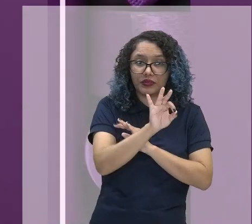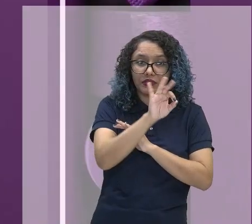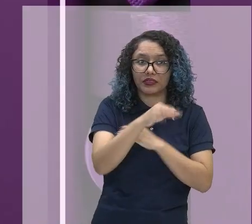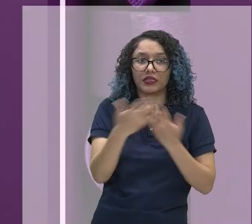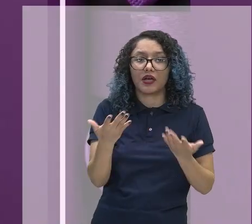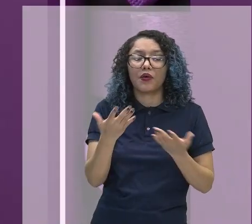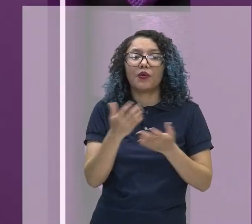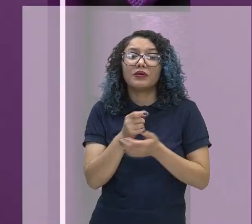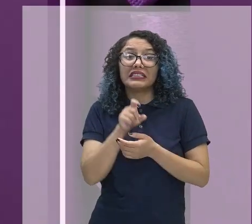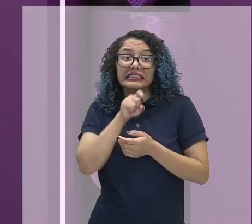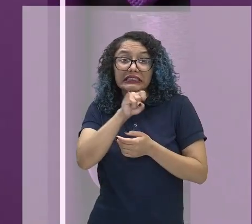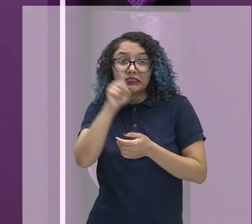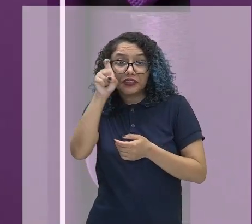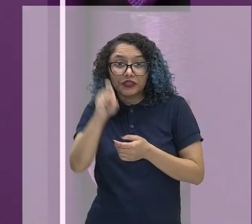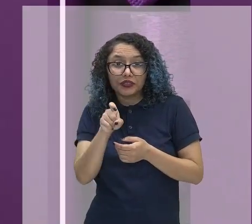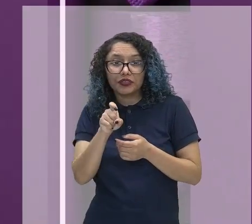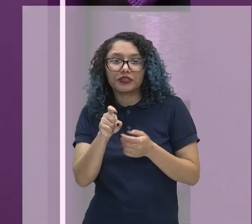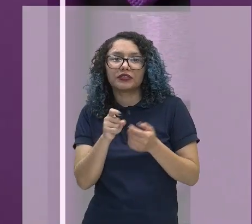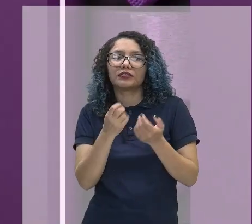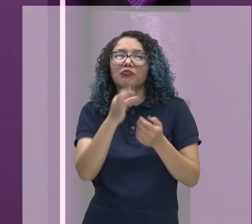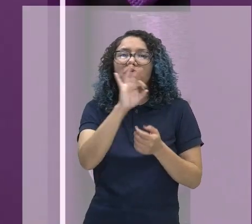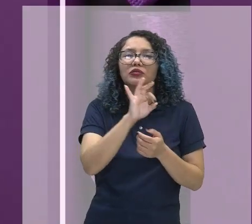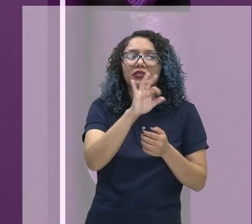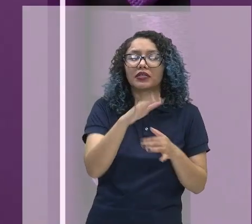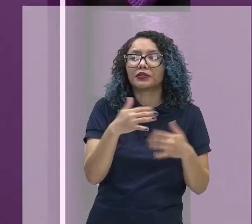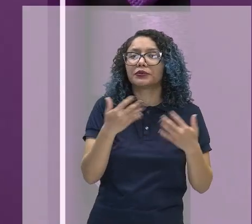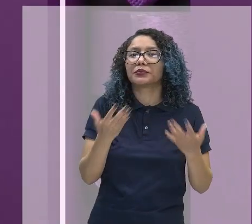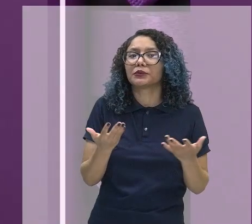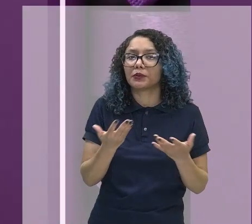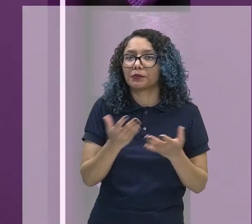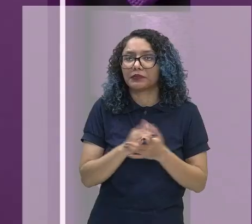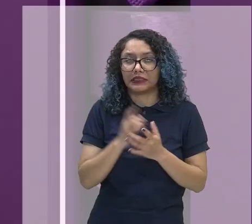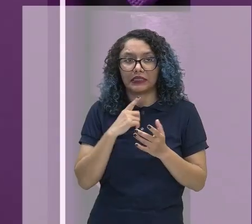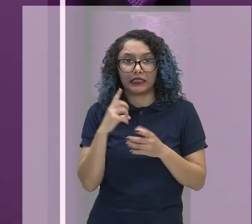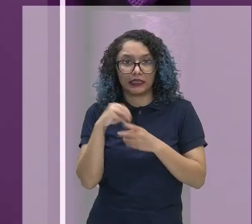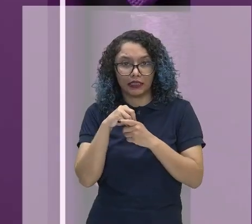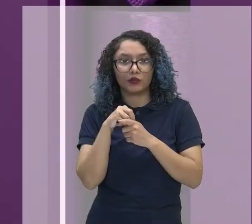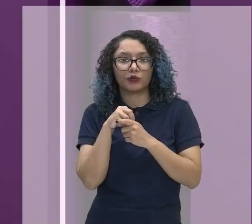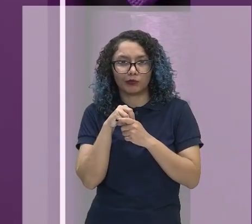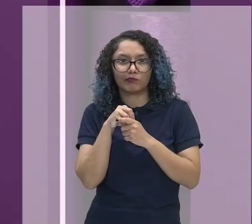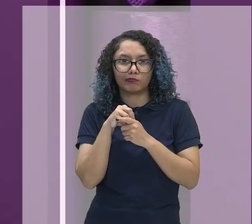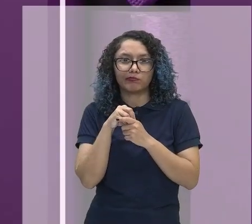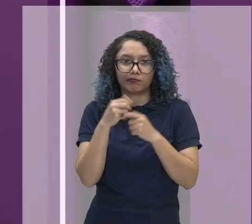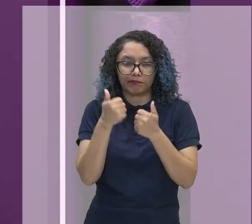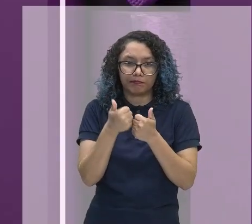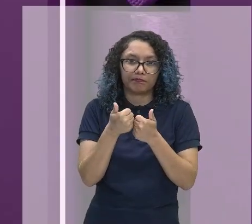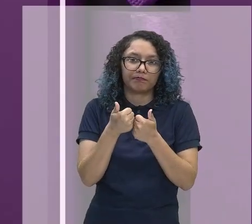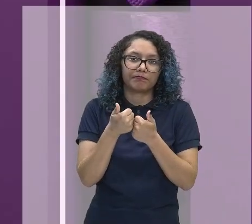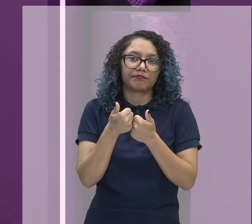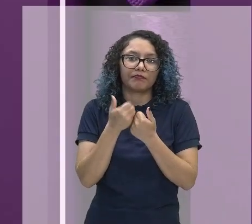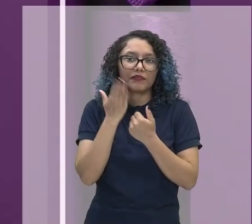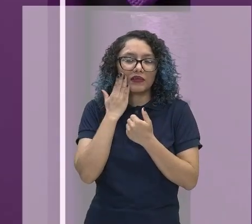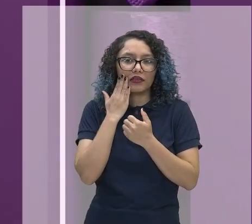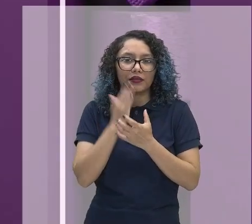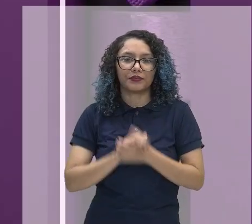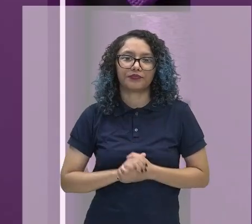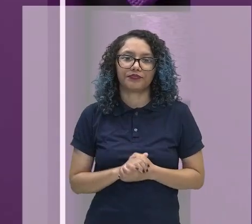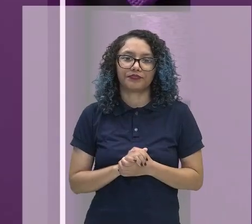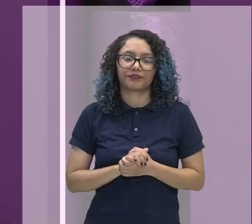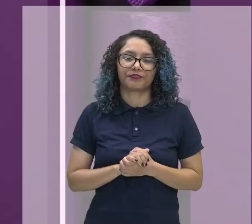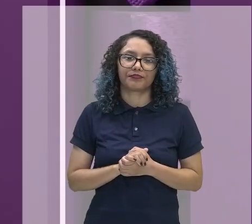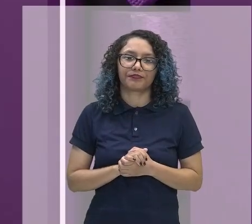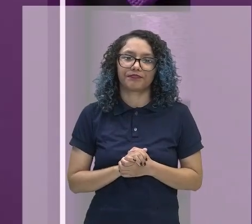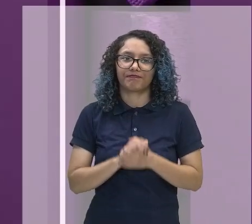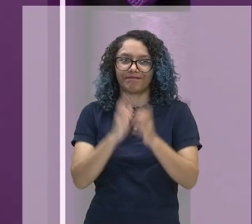o ângulo X está para a porcentagem que está indicado ali. Ok? Tudo certo, então, até aqui? Esse é o gráfico de